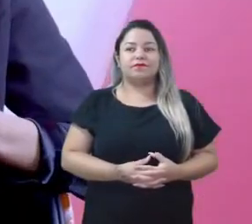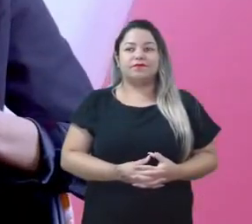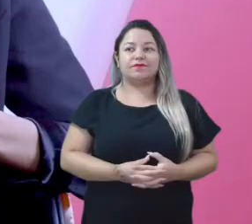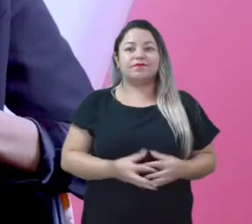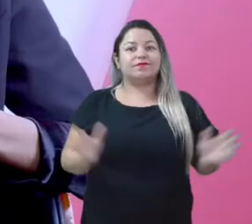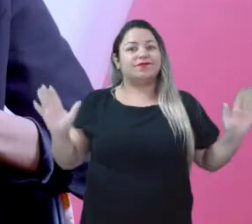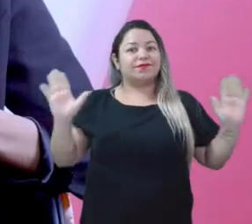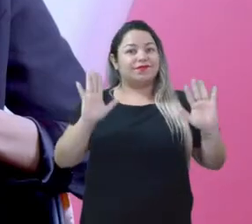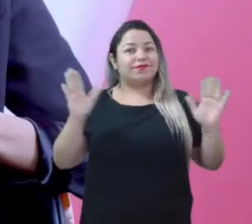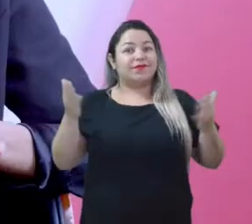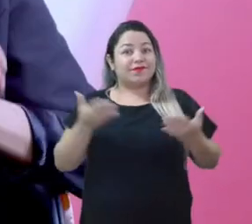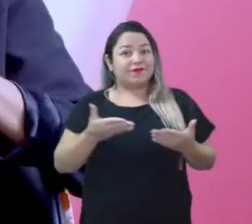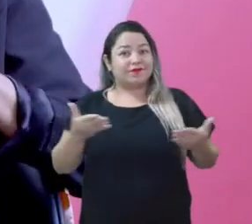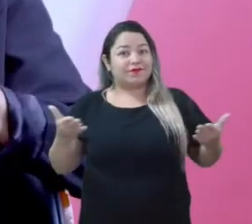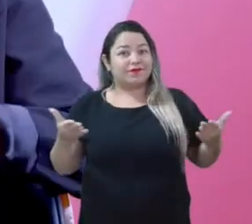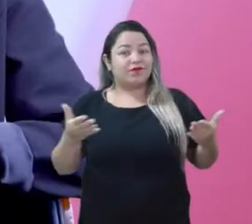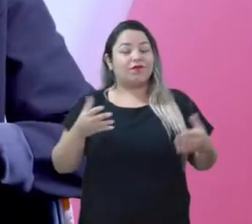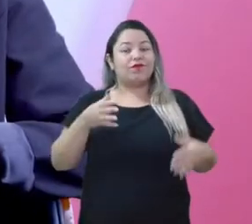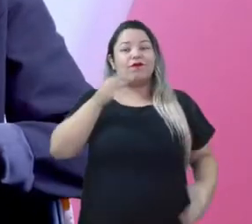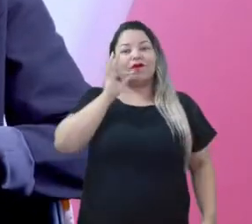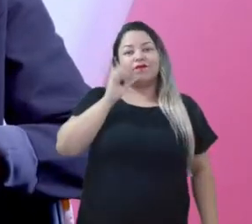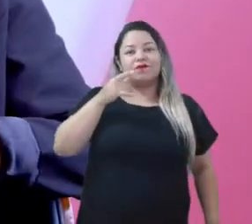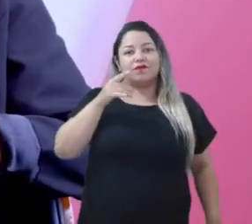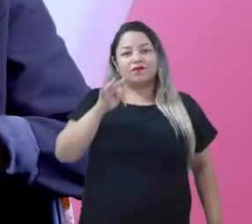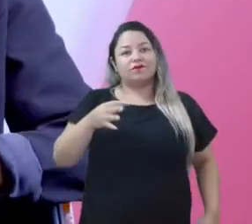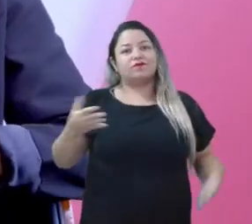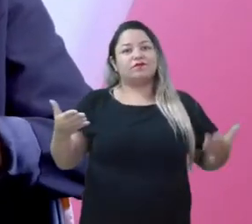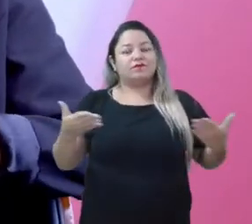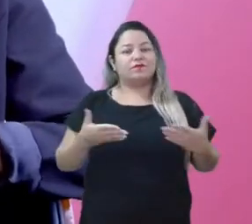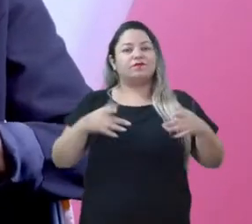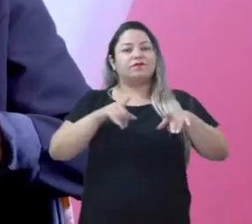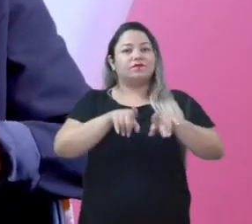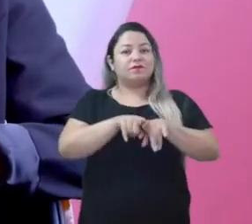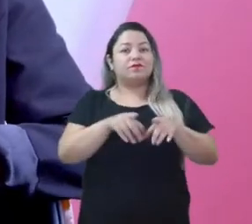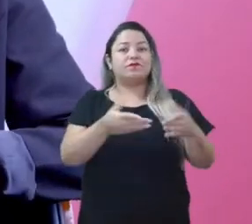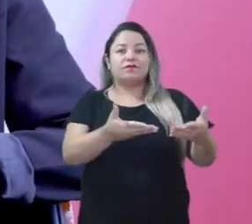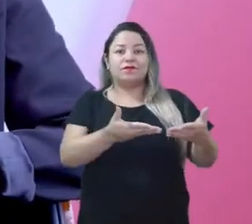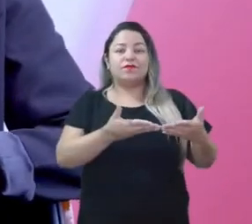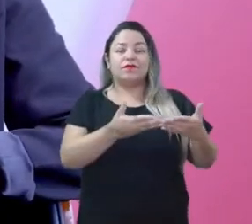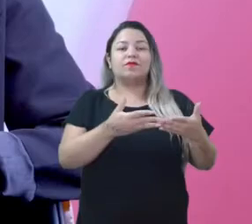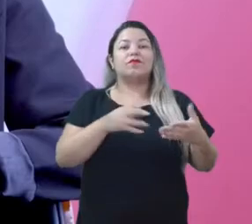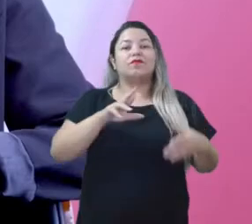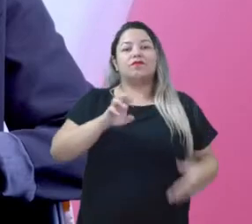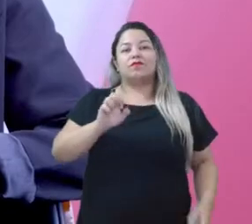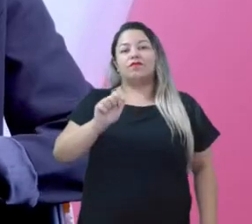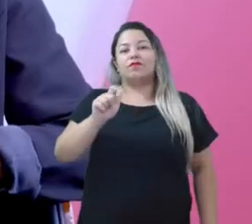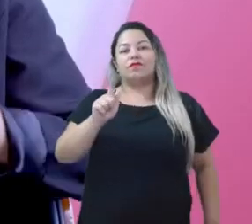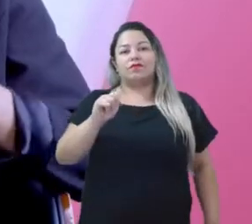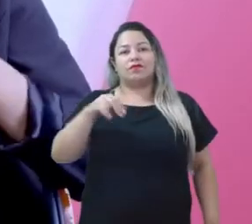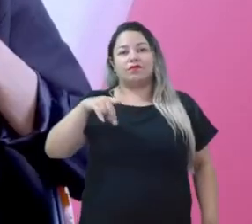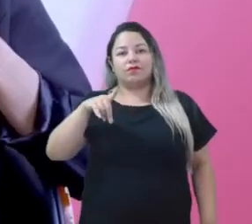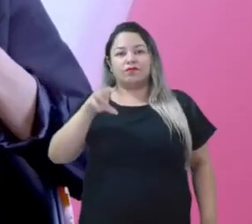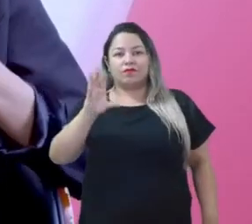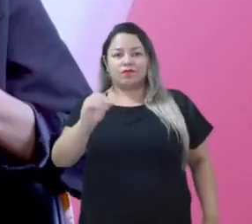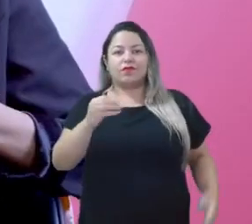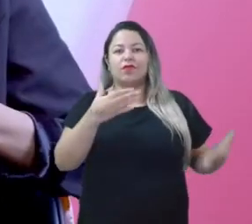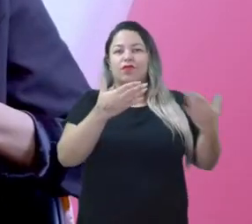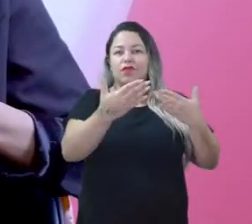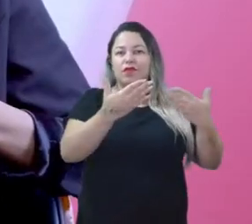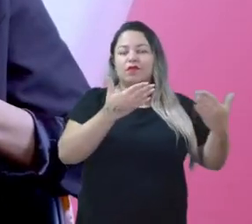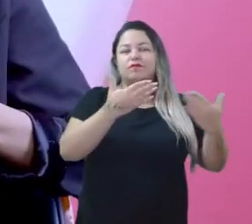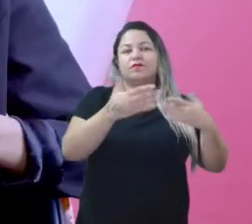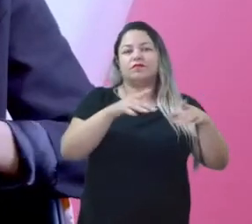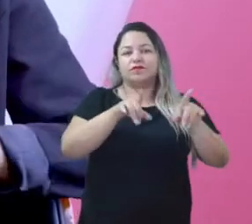Olá para você que acompanha a gente. O Café PT de hoje recebe o deputado Reginaldo Lopes, do PT de Minas Gerais, para um debate